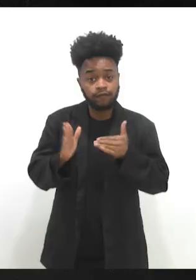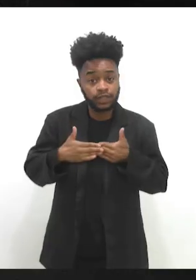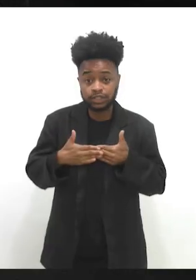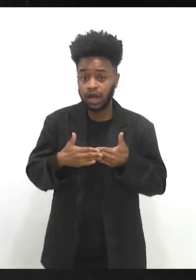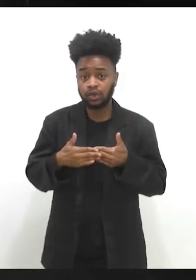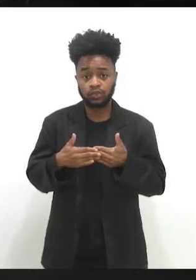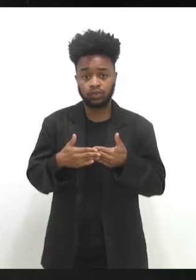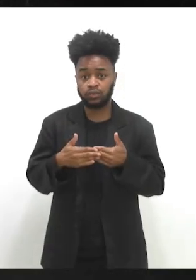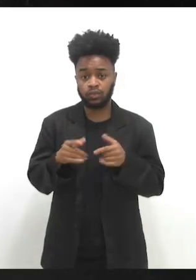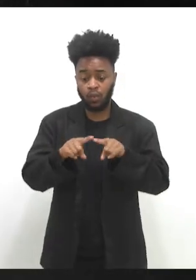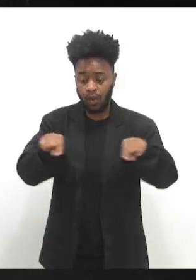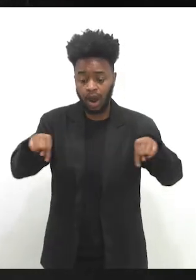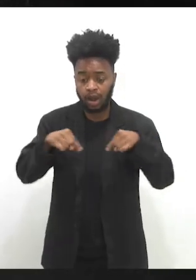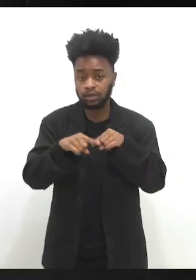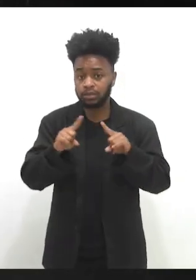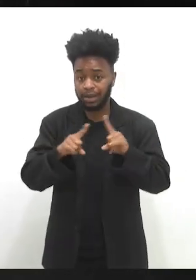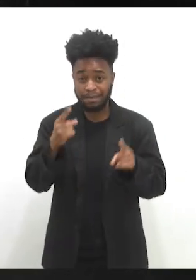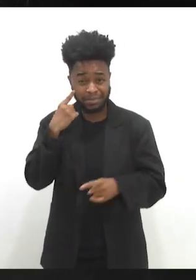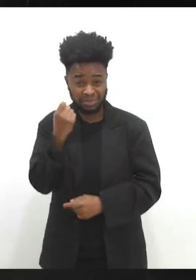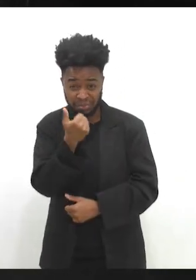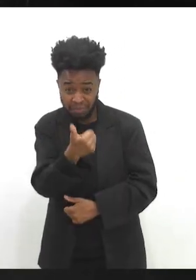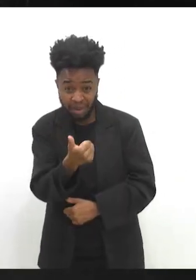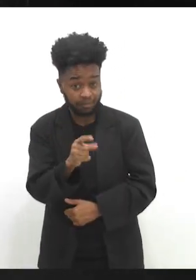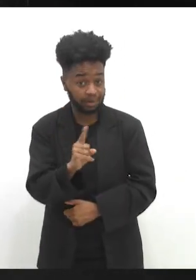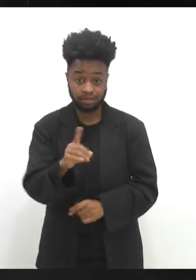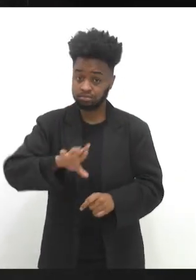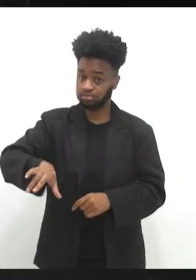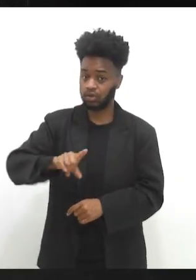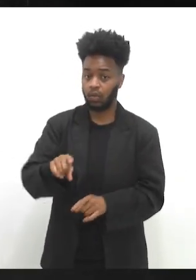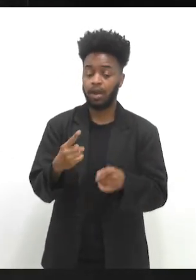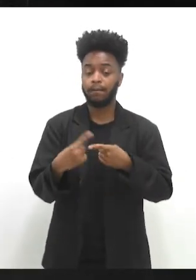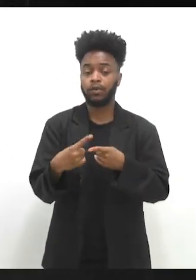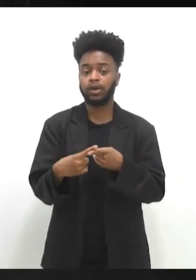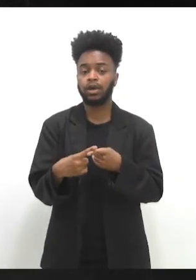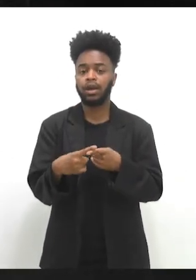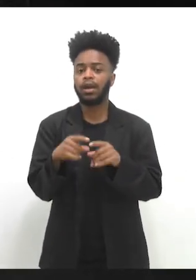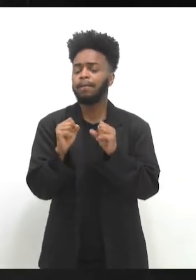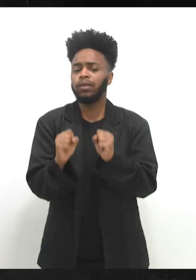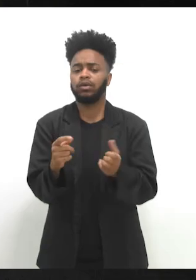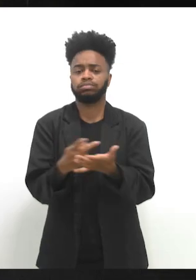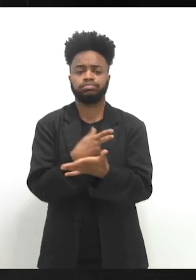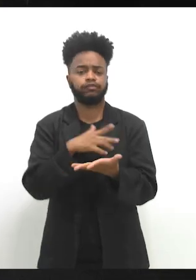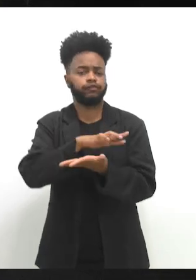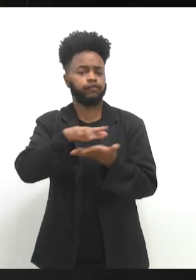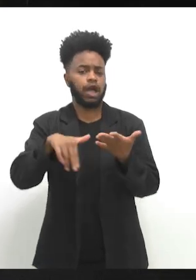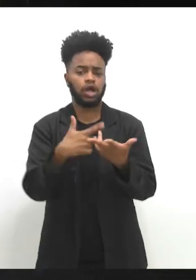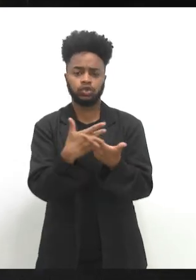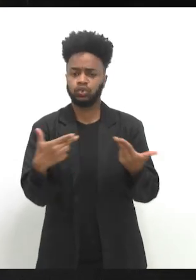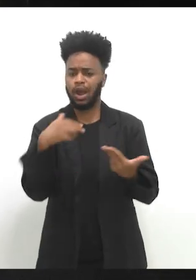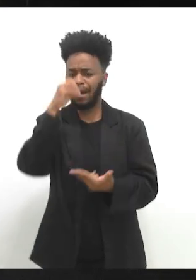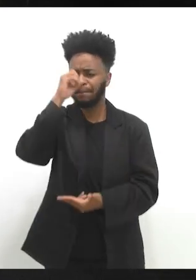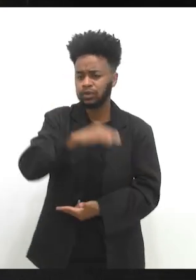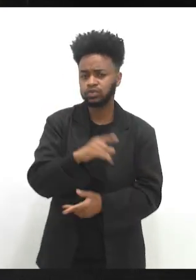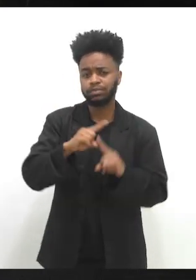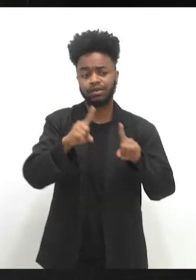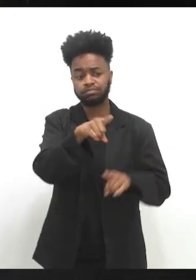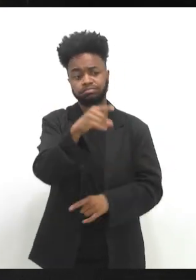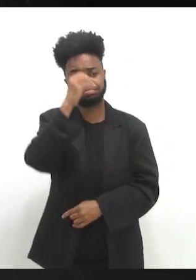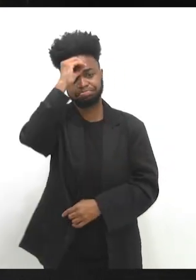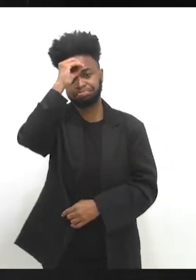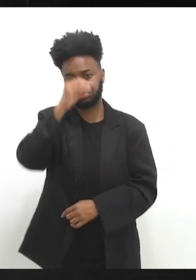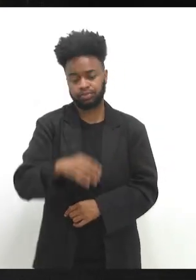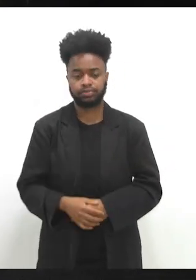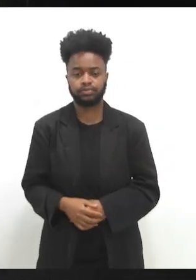porta fechada. E você acha que está tudo certo e não está tudo certo, né? E ali pode estar acontecendo as maiores barbáries que você não